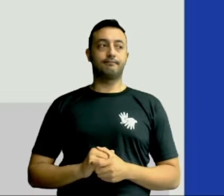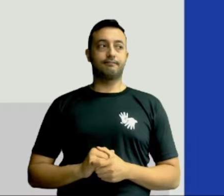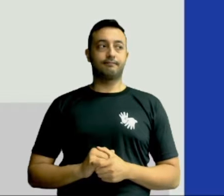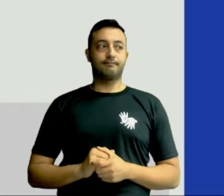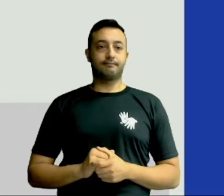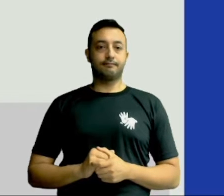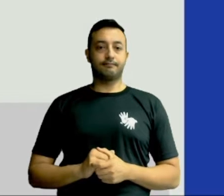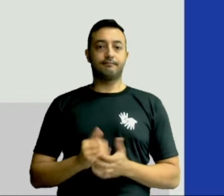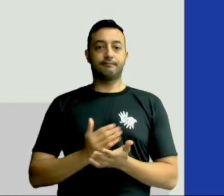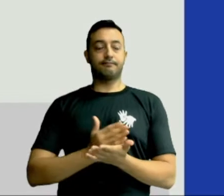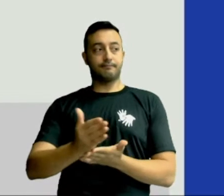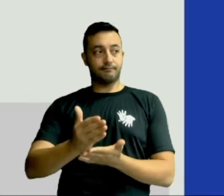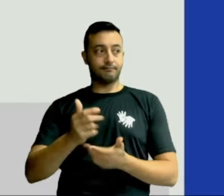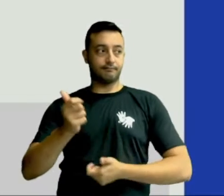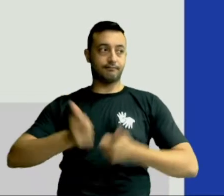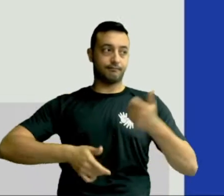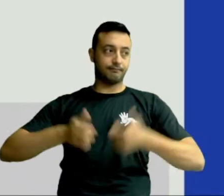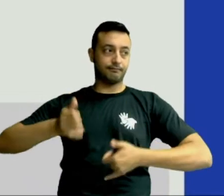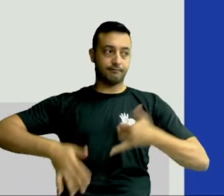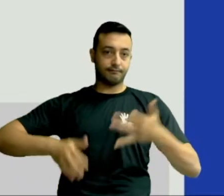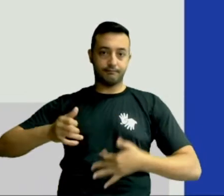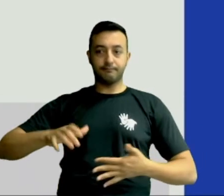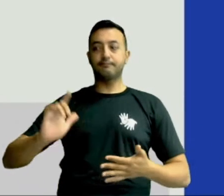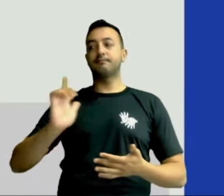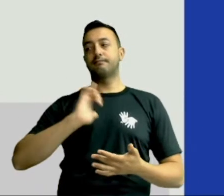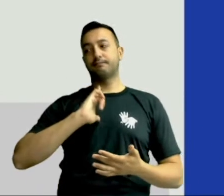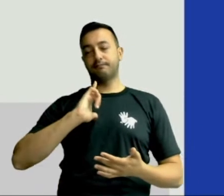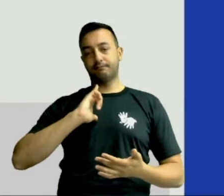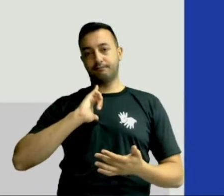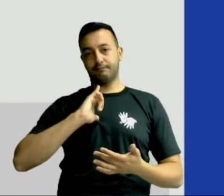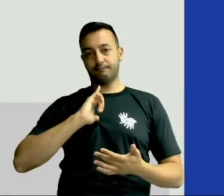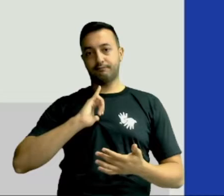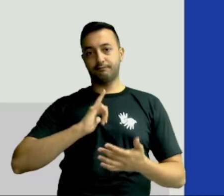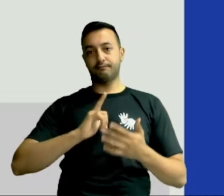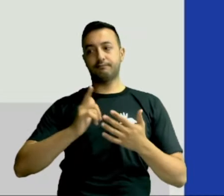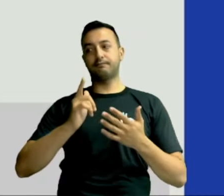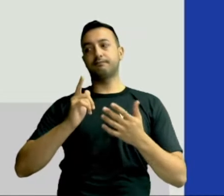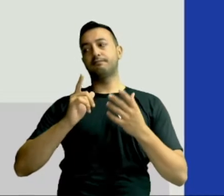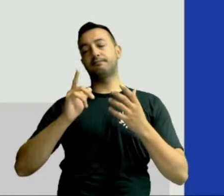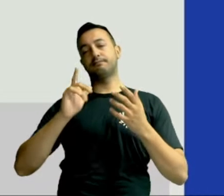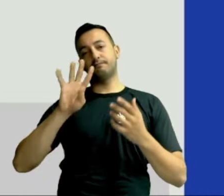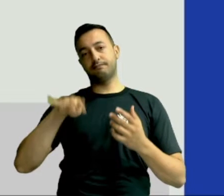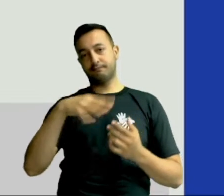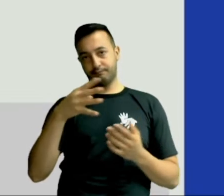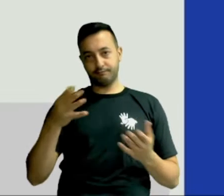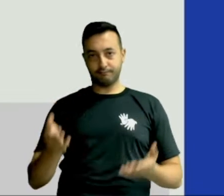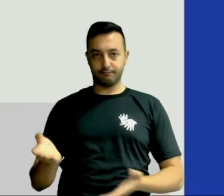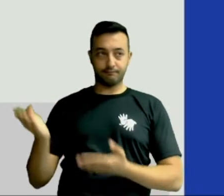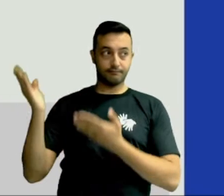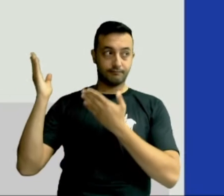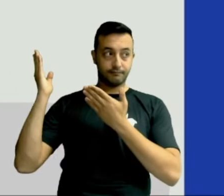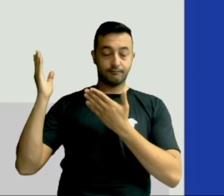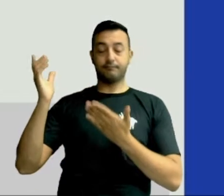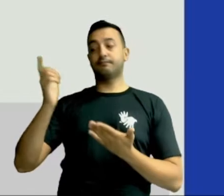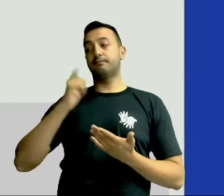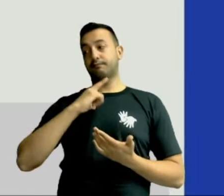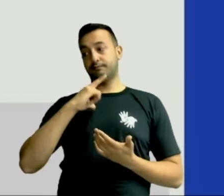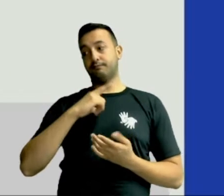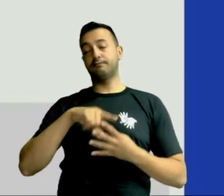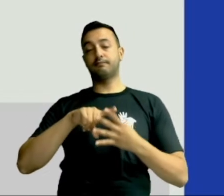é para a gente conversa certo temos aí nesse nessa figura os quatro